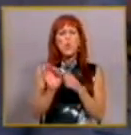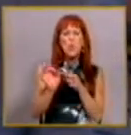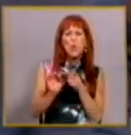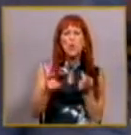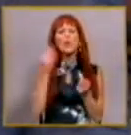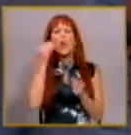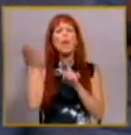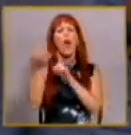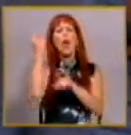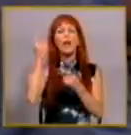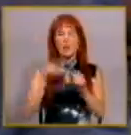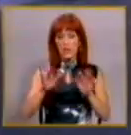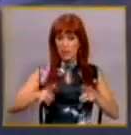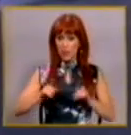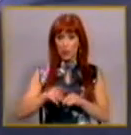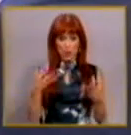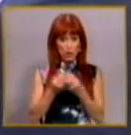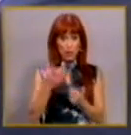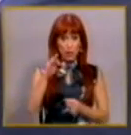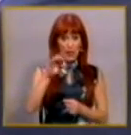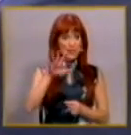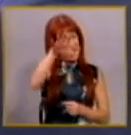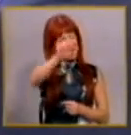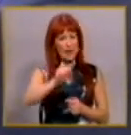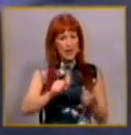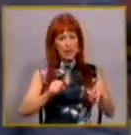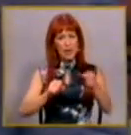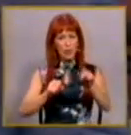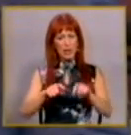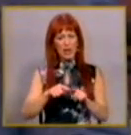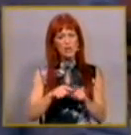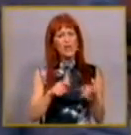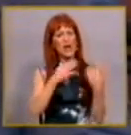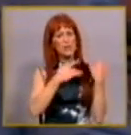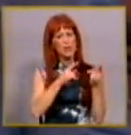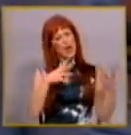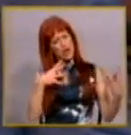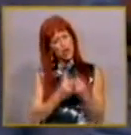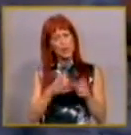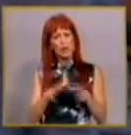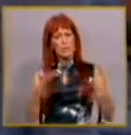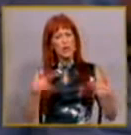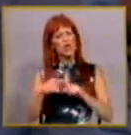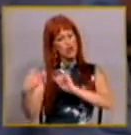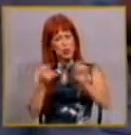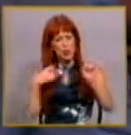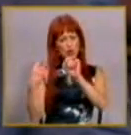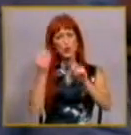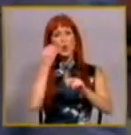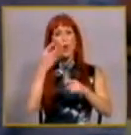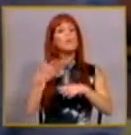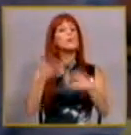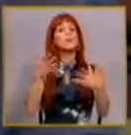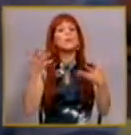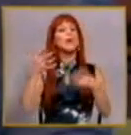lá chegar? E, portanto, valia a pena que o Partido Socialista agarrasse nessa sua responsabilidade e junto da maioria pudéssemos discutir como,